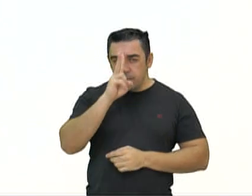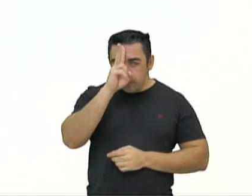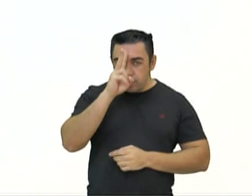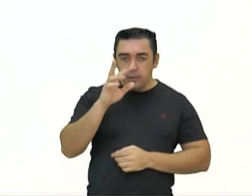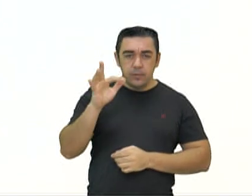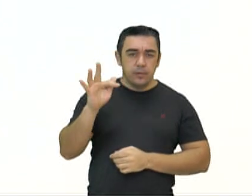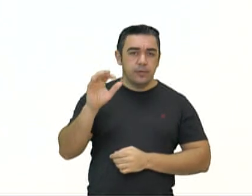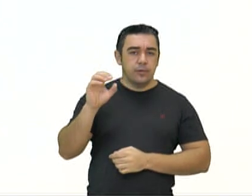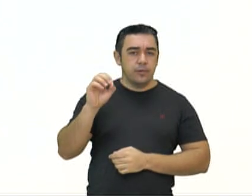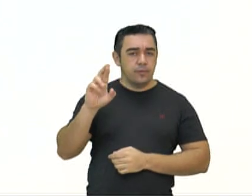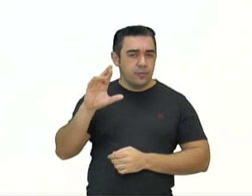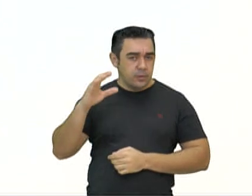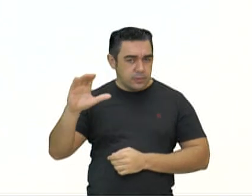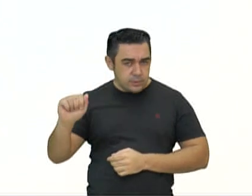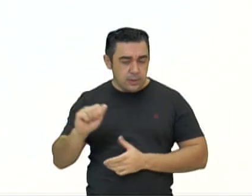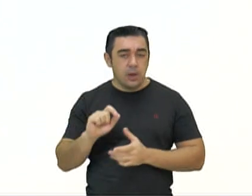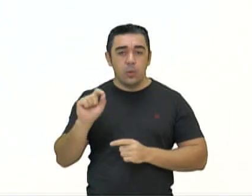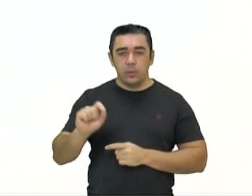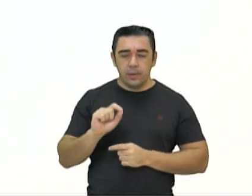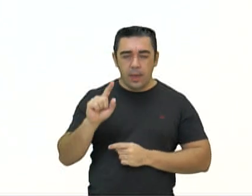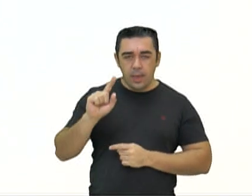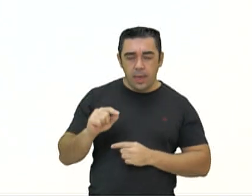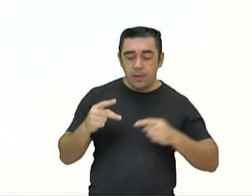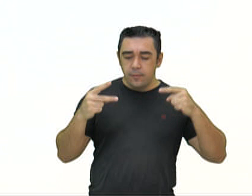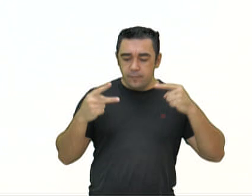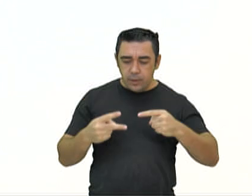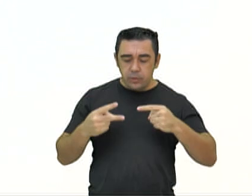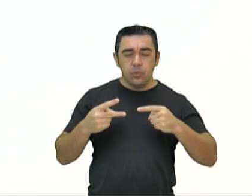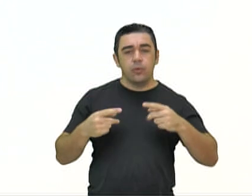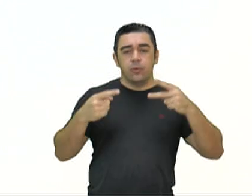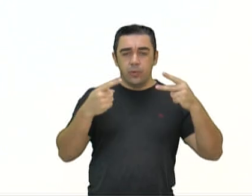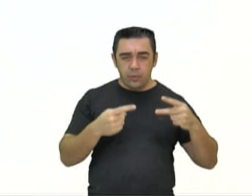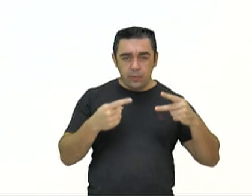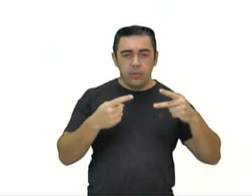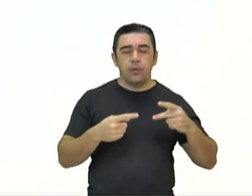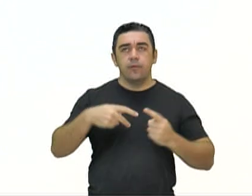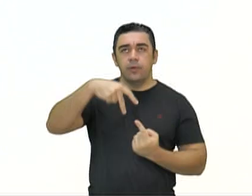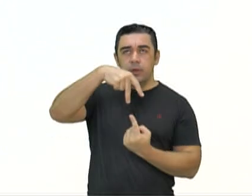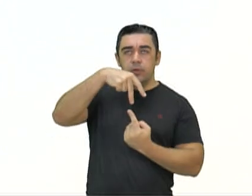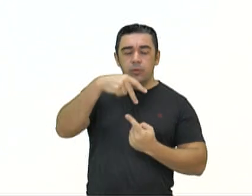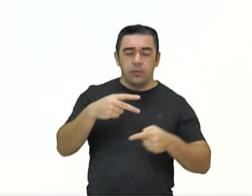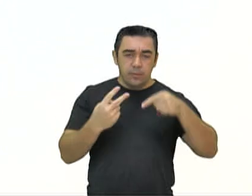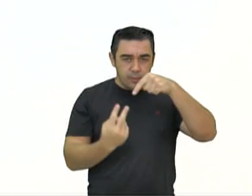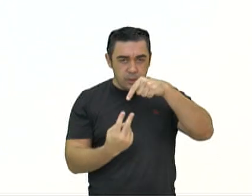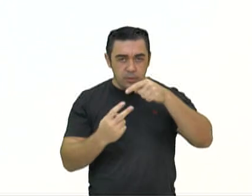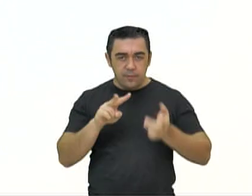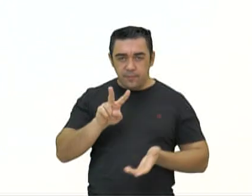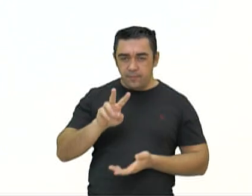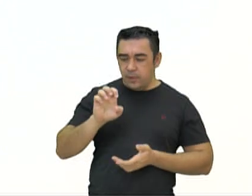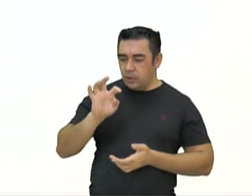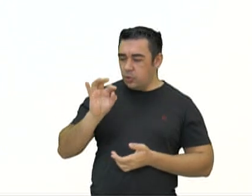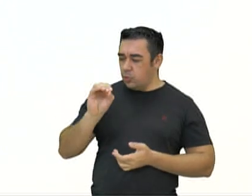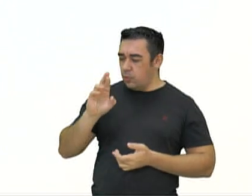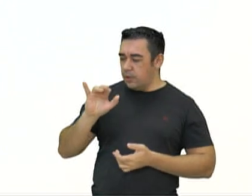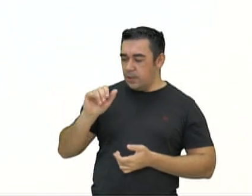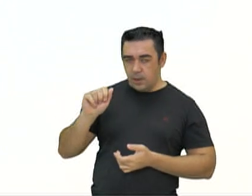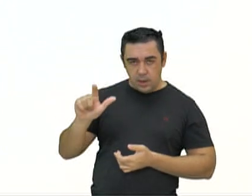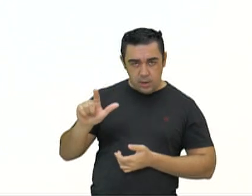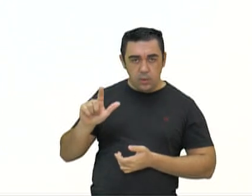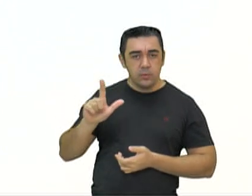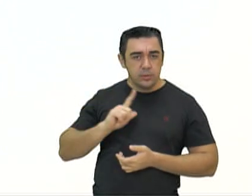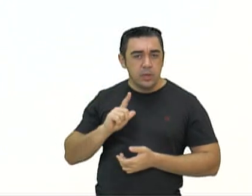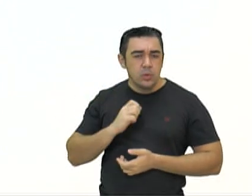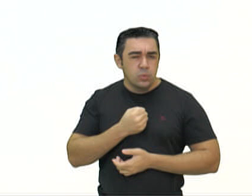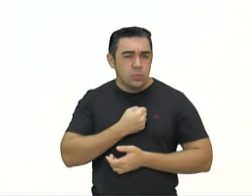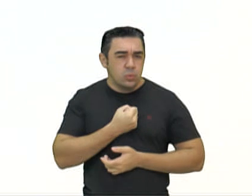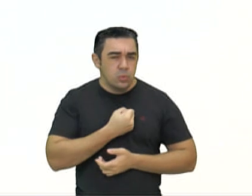que mais é que uma grandeza vetorial. Né? Então, o que é o significado de vetorial? Além de um significado físico e numérico,